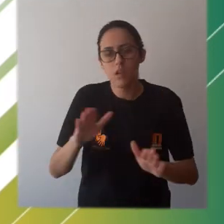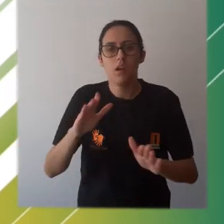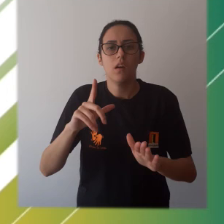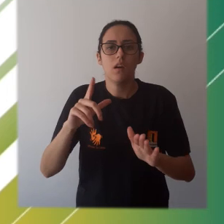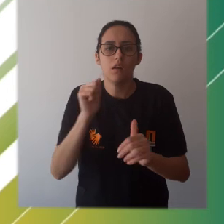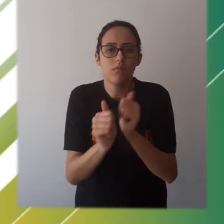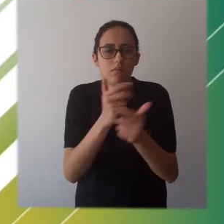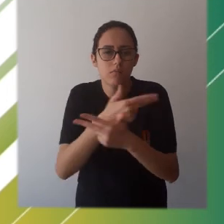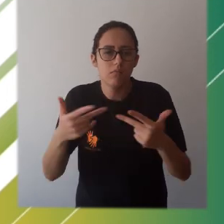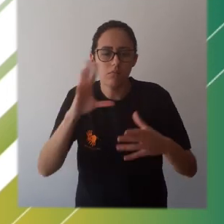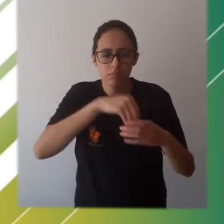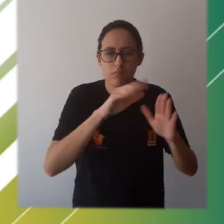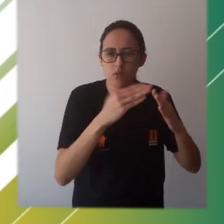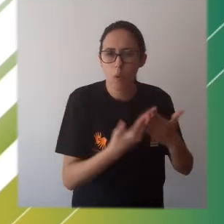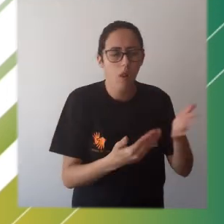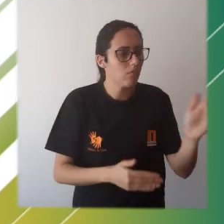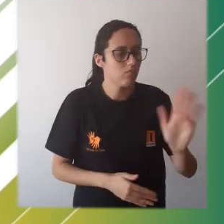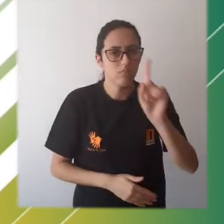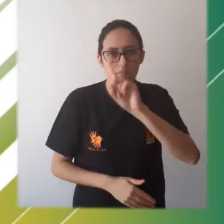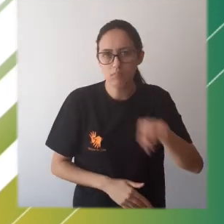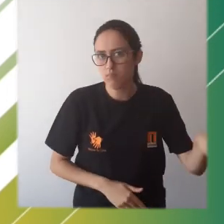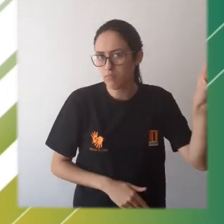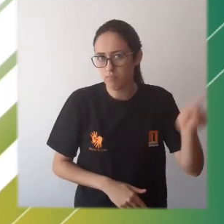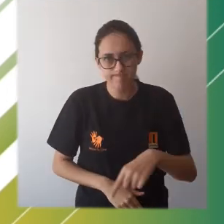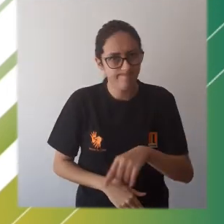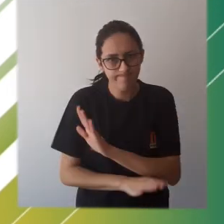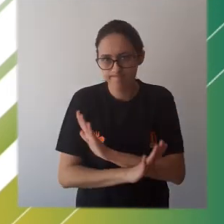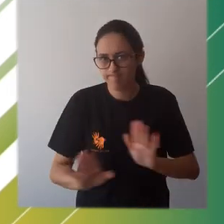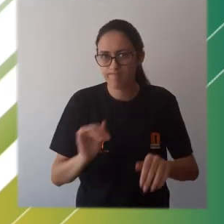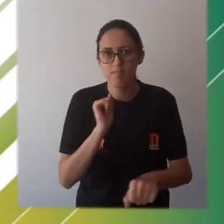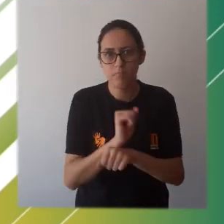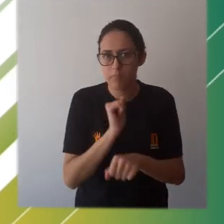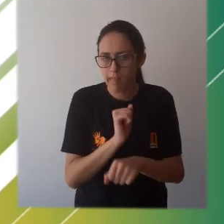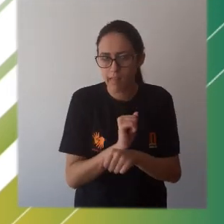Cancelamos todos os jogos escolares, que são 83 eventos realizados,